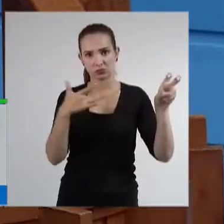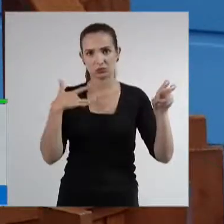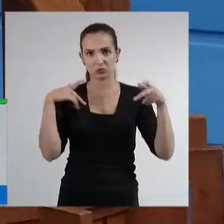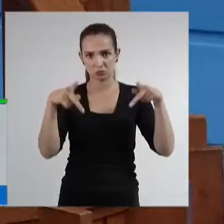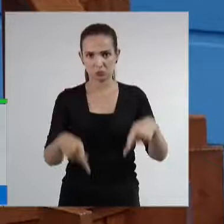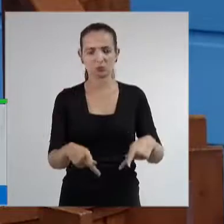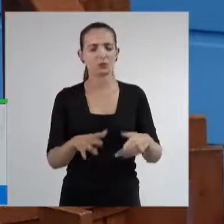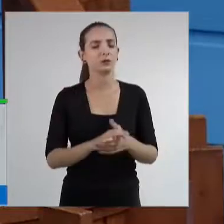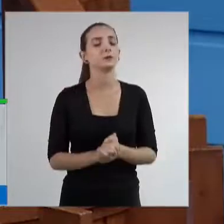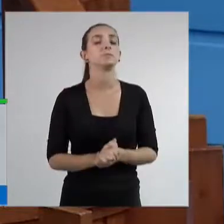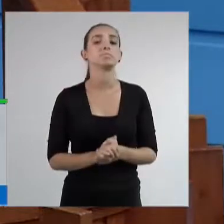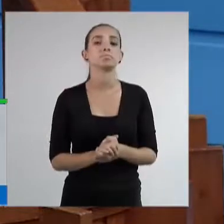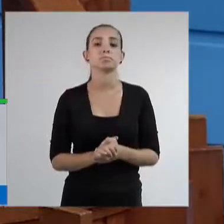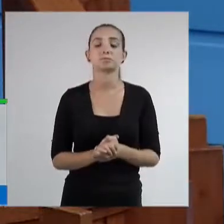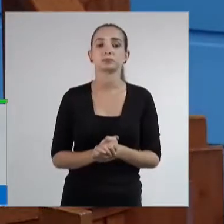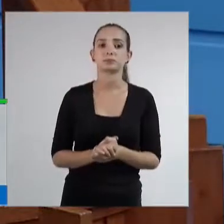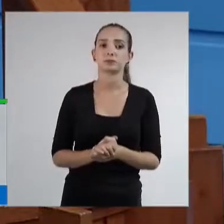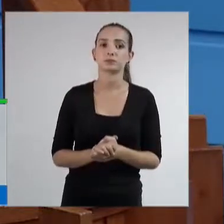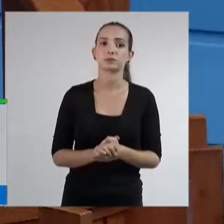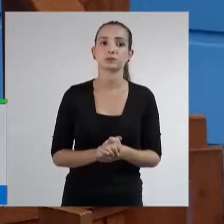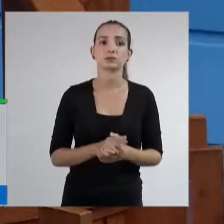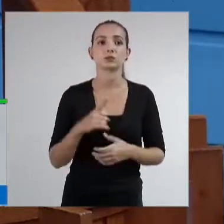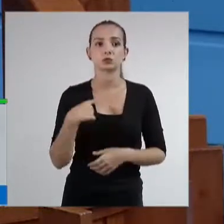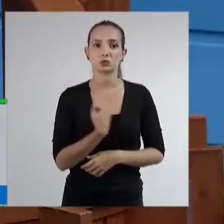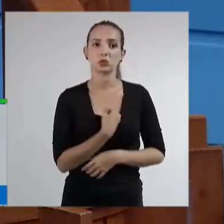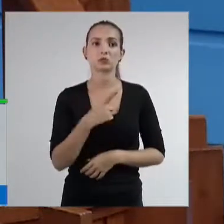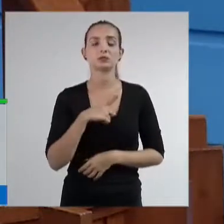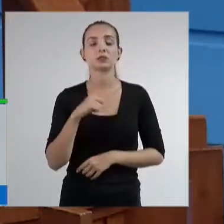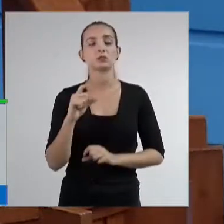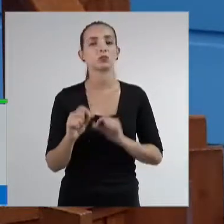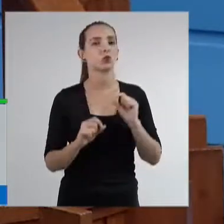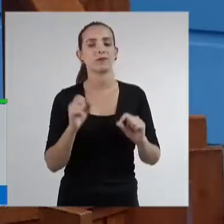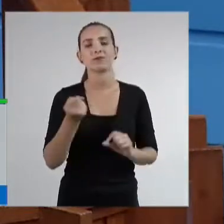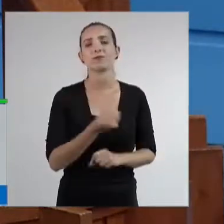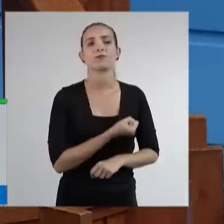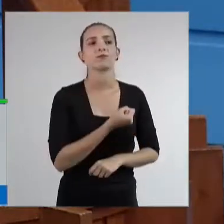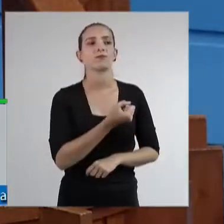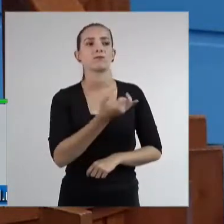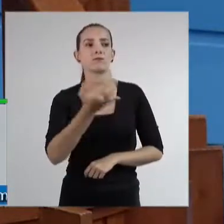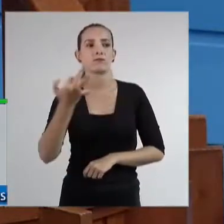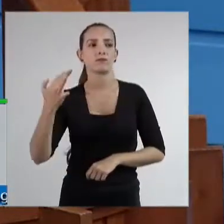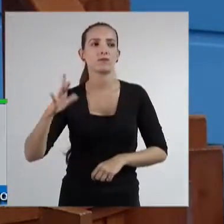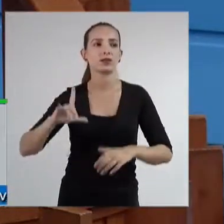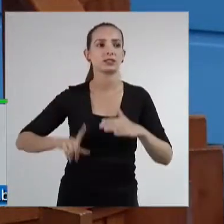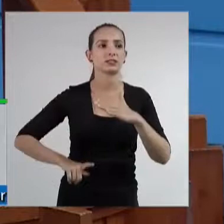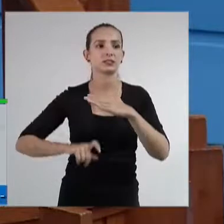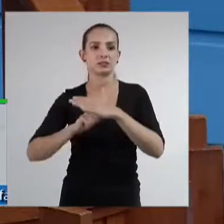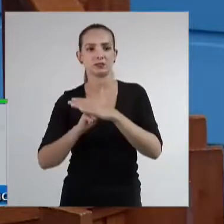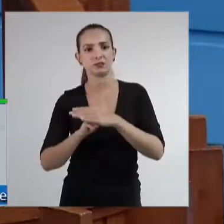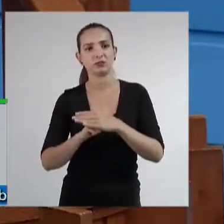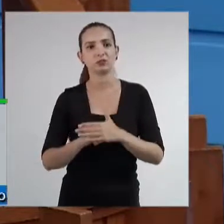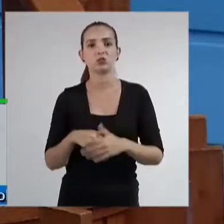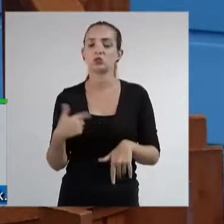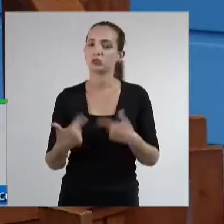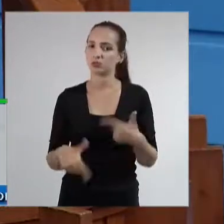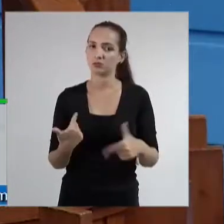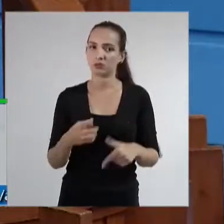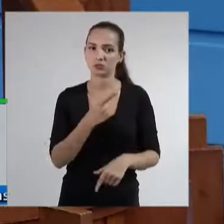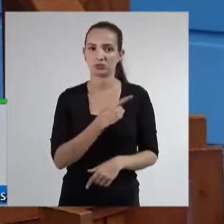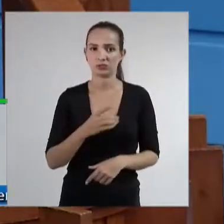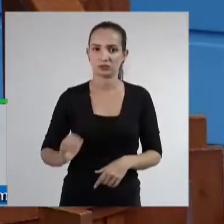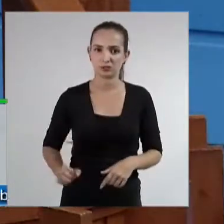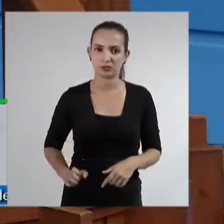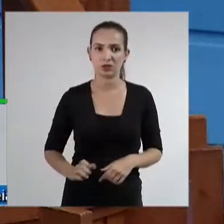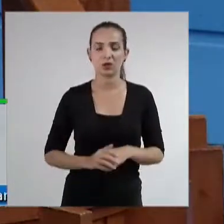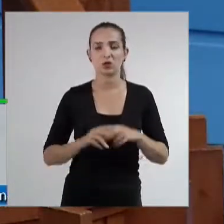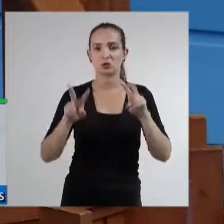nós temos várias limitações na função de deputado estadual em relação a